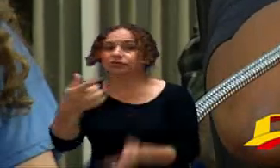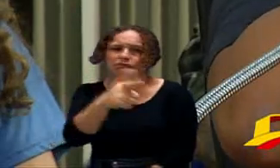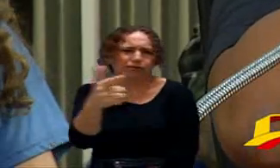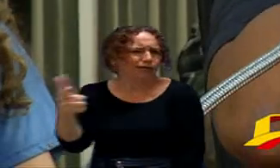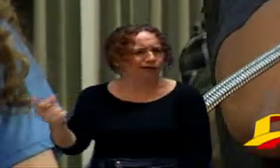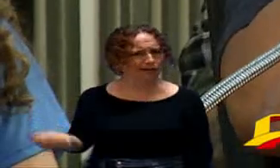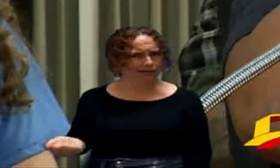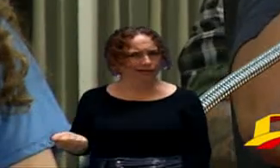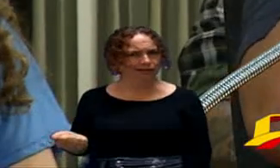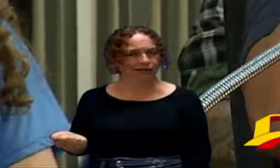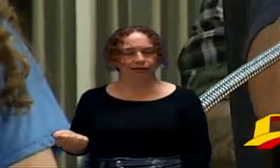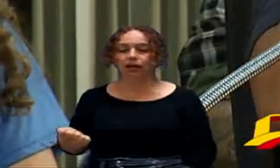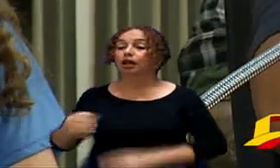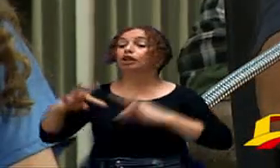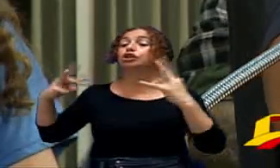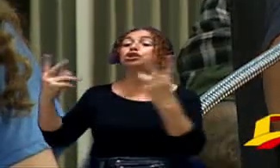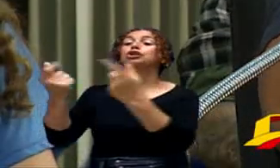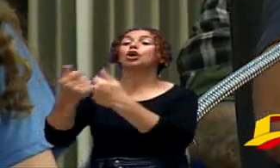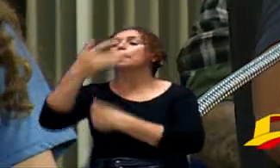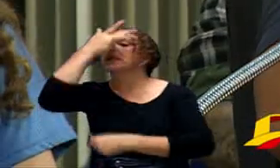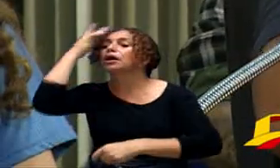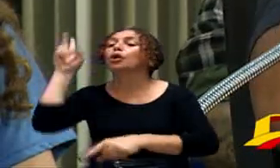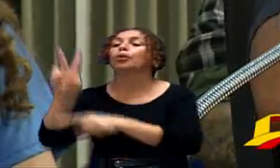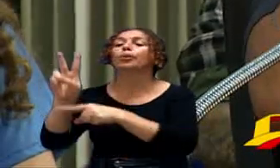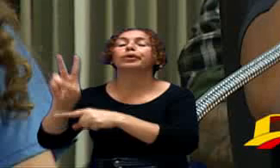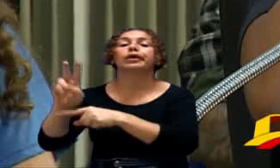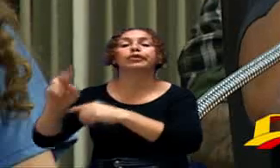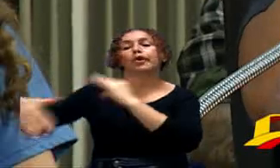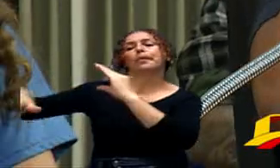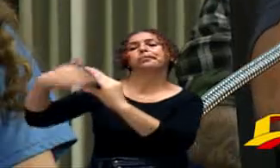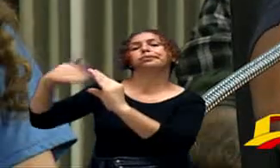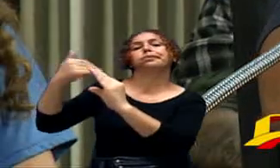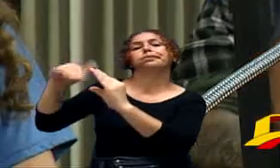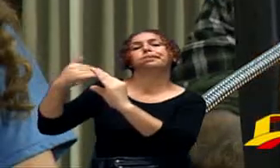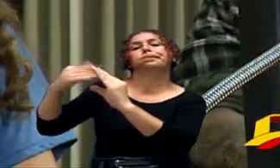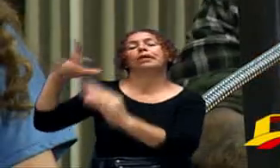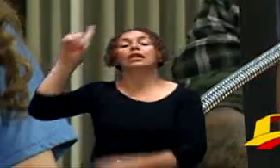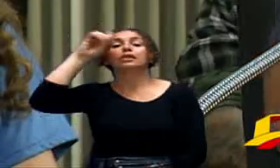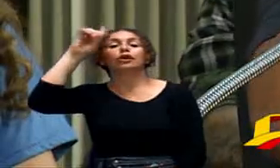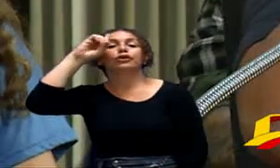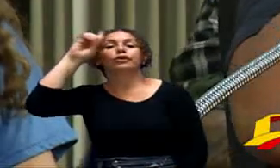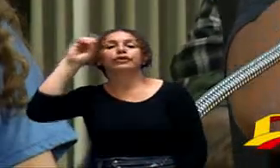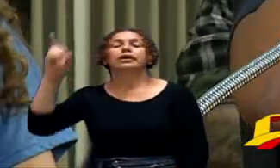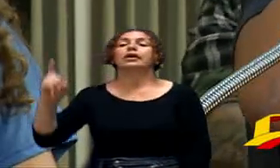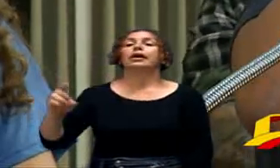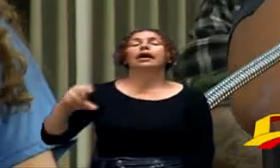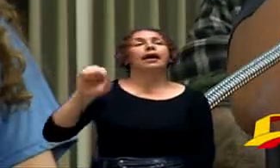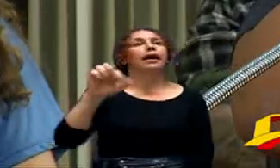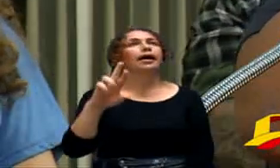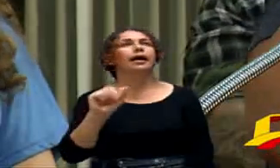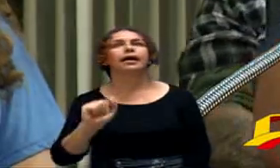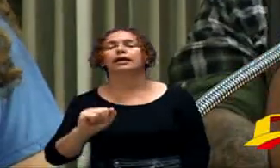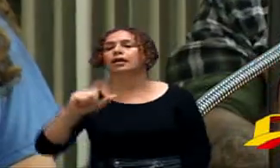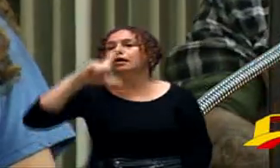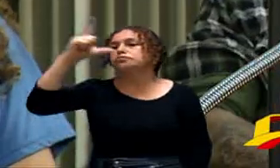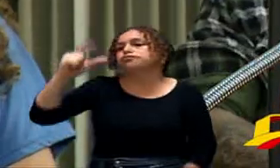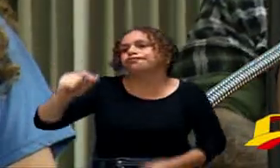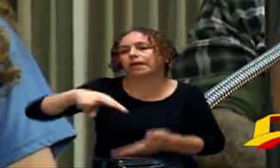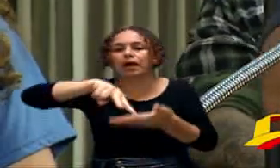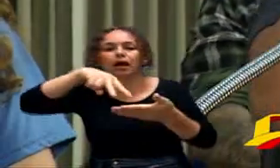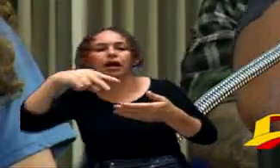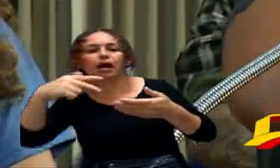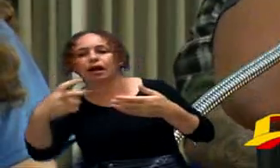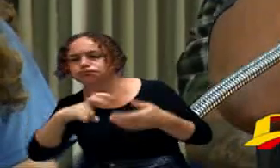os tratadores me mandam todos os dias. Eric, Sandro caiu. Eric, Aiza não consegue